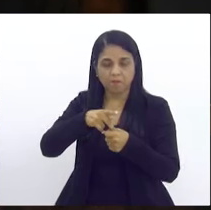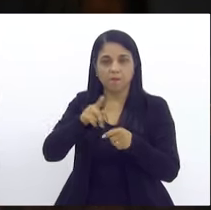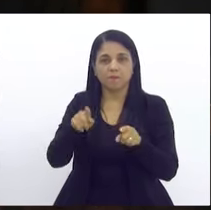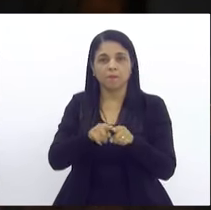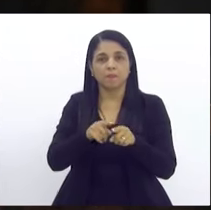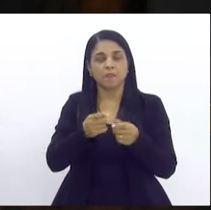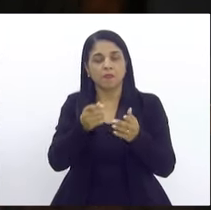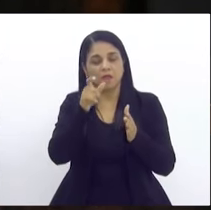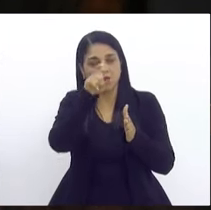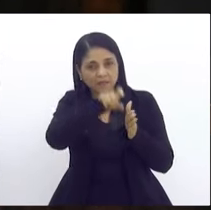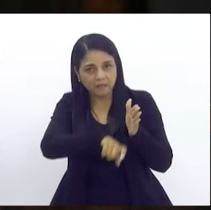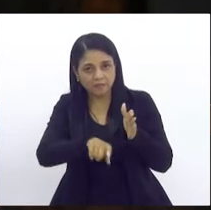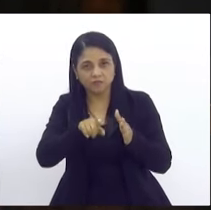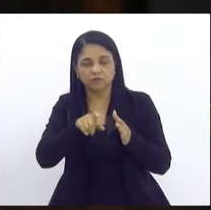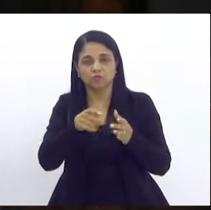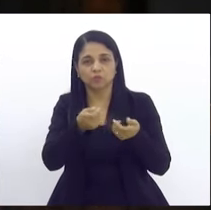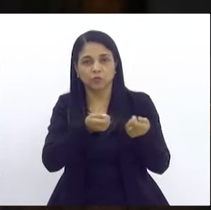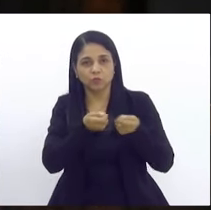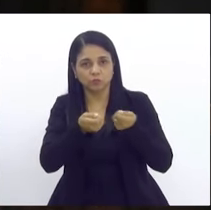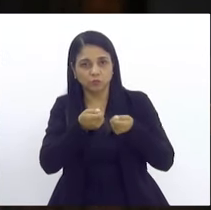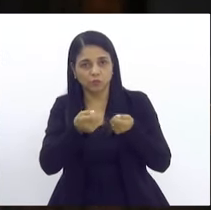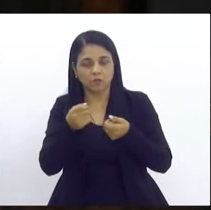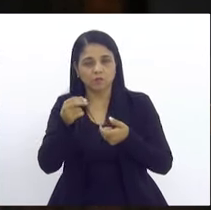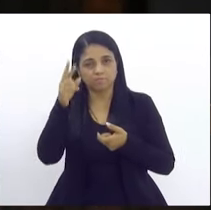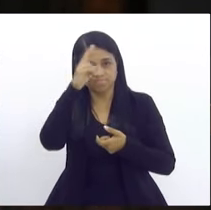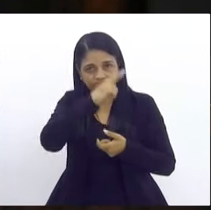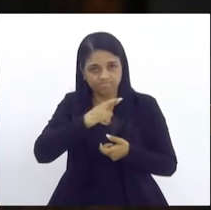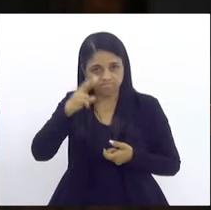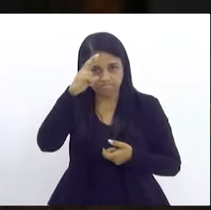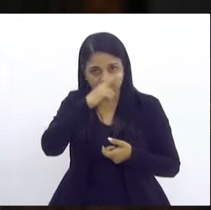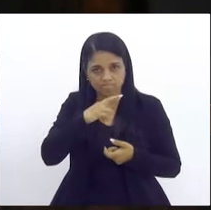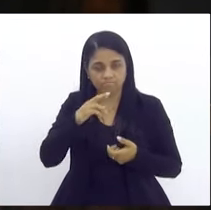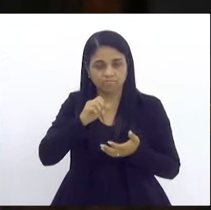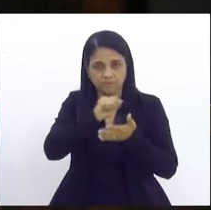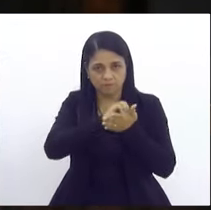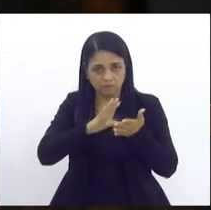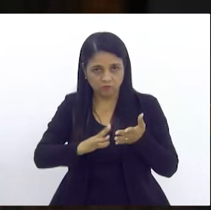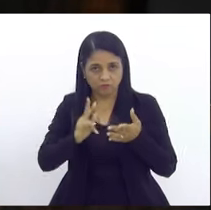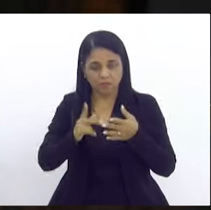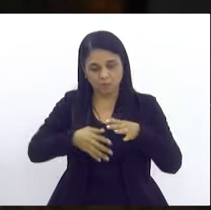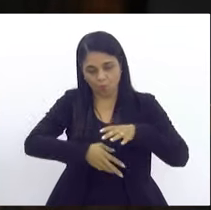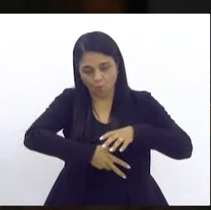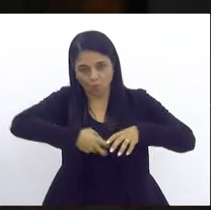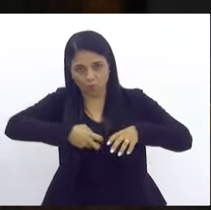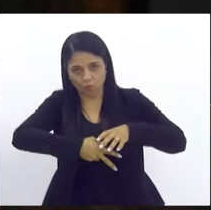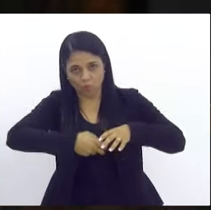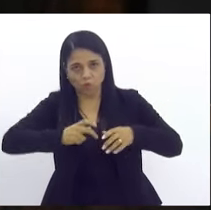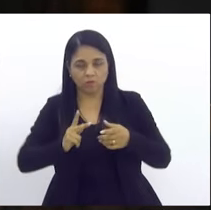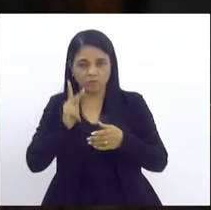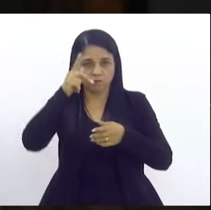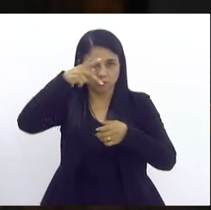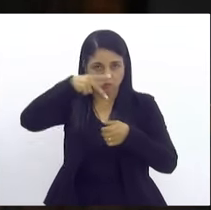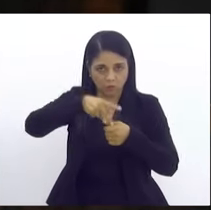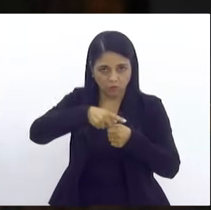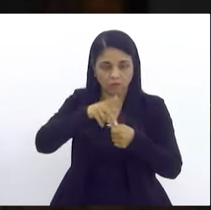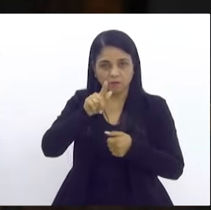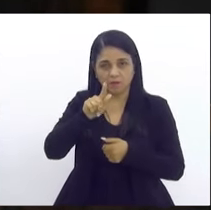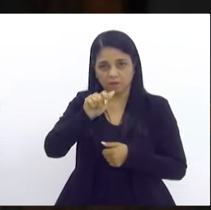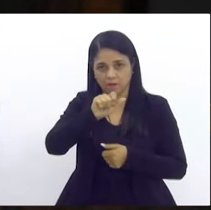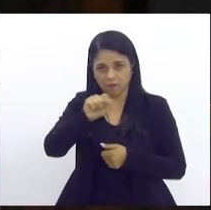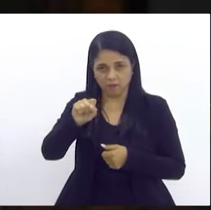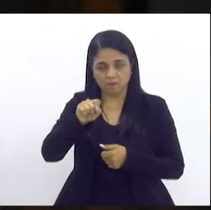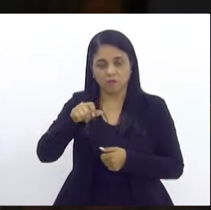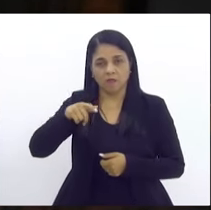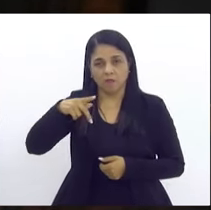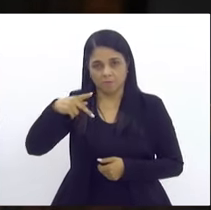taxa de controle, monitoramento e fiscalização das atividades de exploração e produção de petróleo e gás,